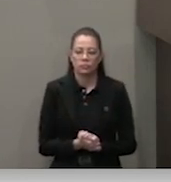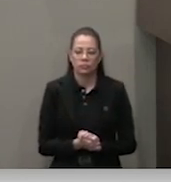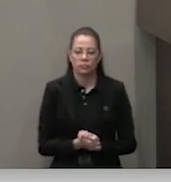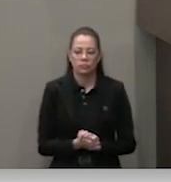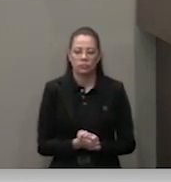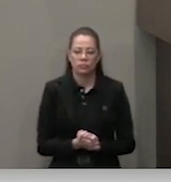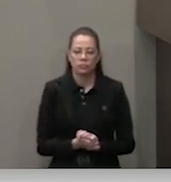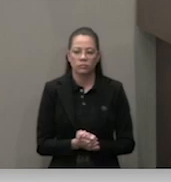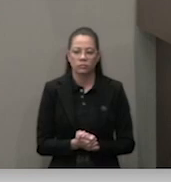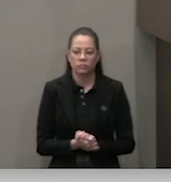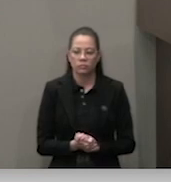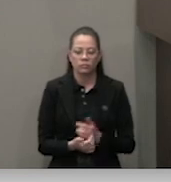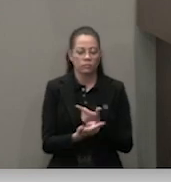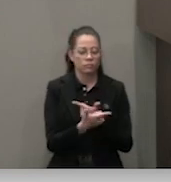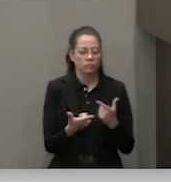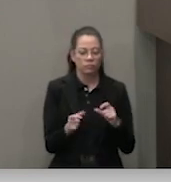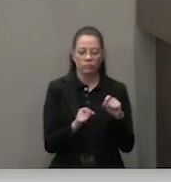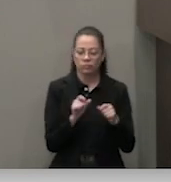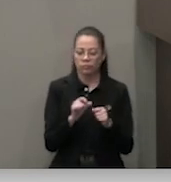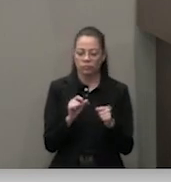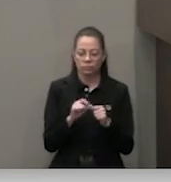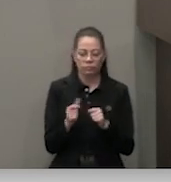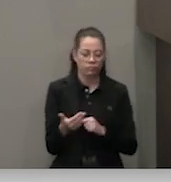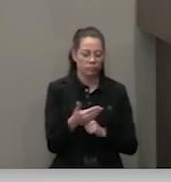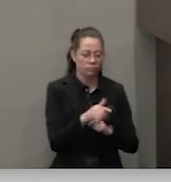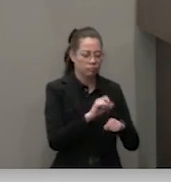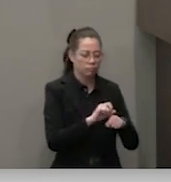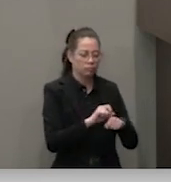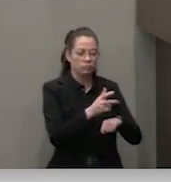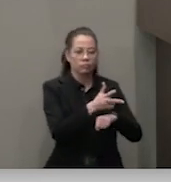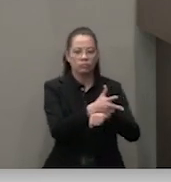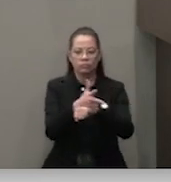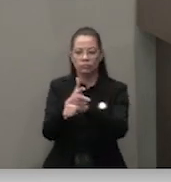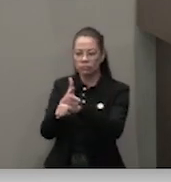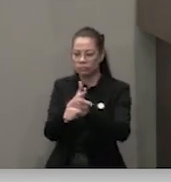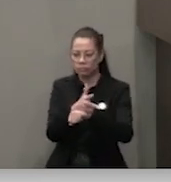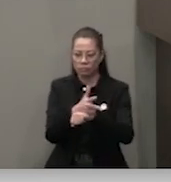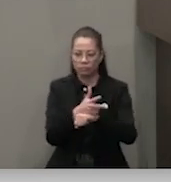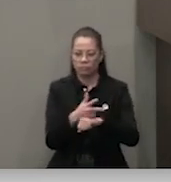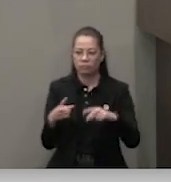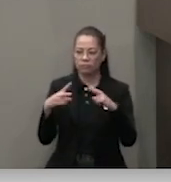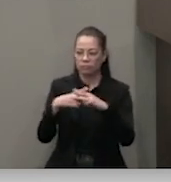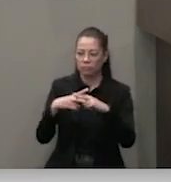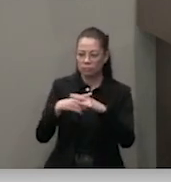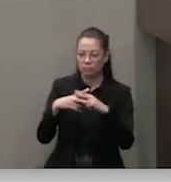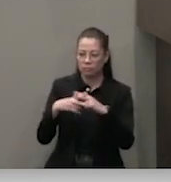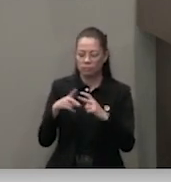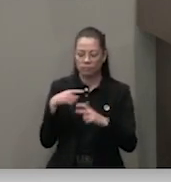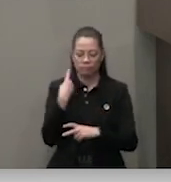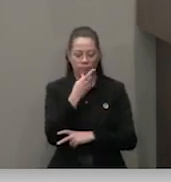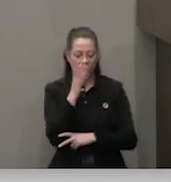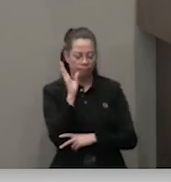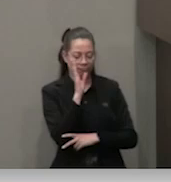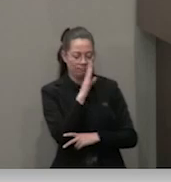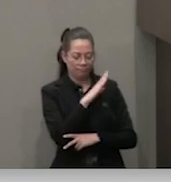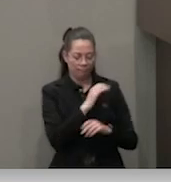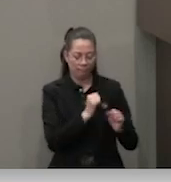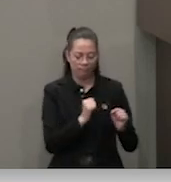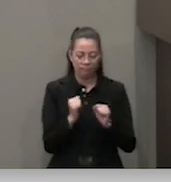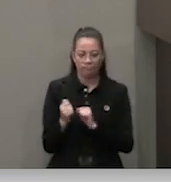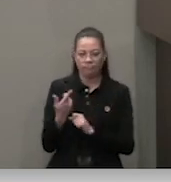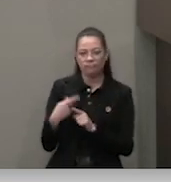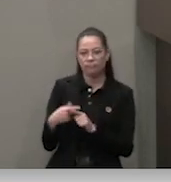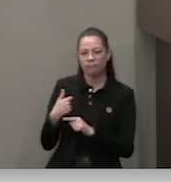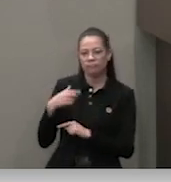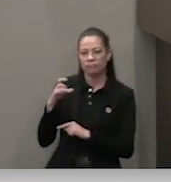Aí não tem o que fazer a gente vai lá vai fazer algum vídeo brigando a gente é mal visto pelo poder público porque o chequim